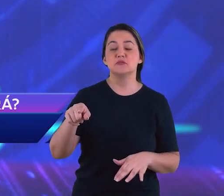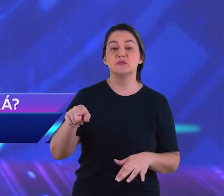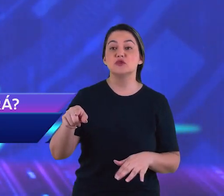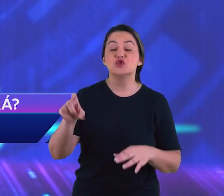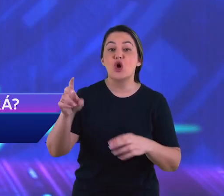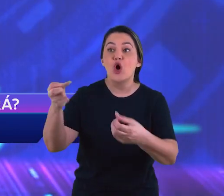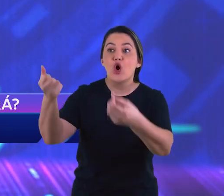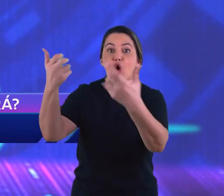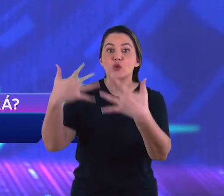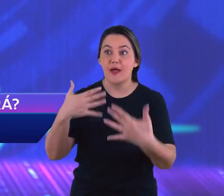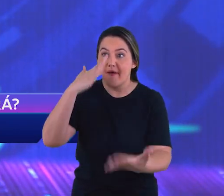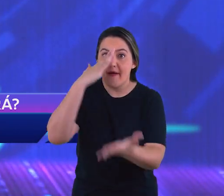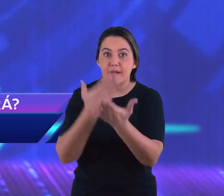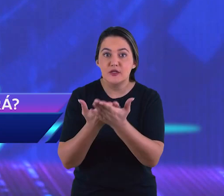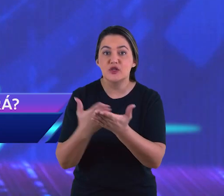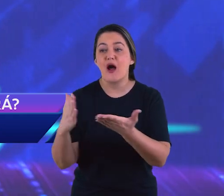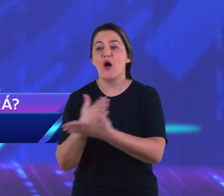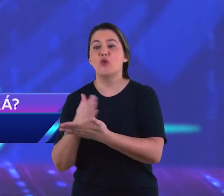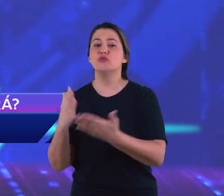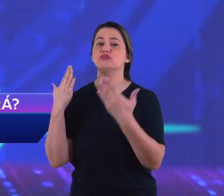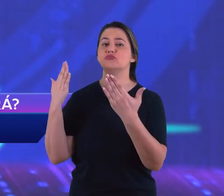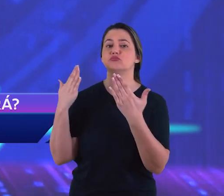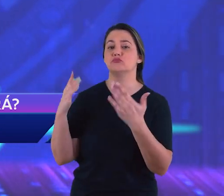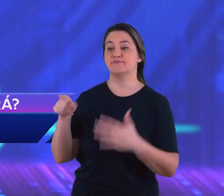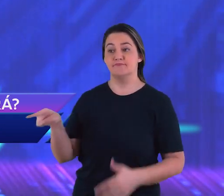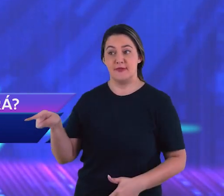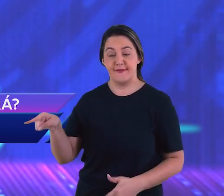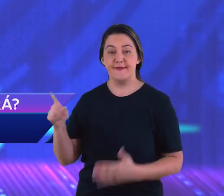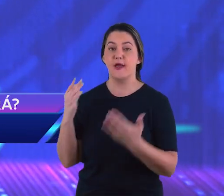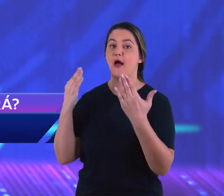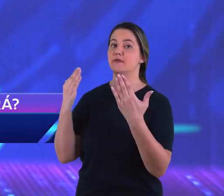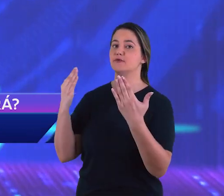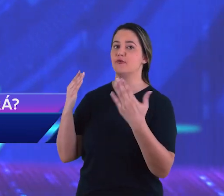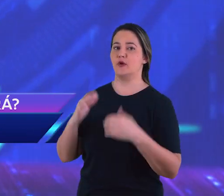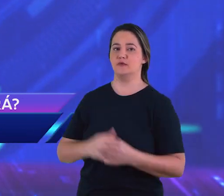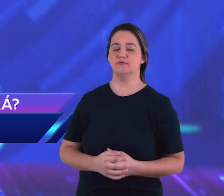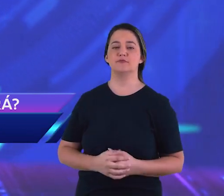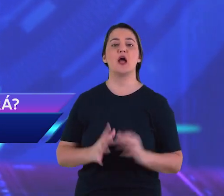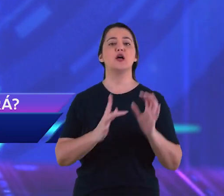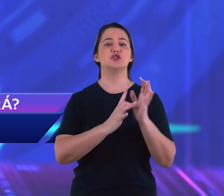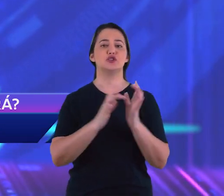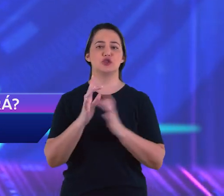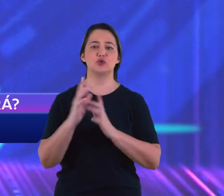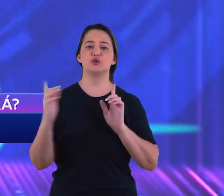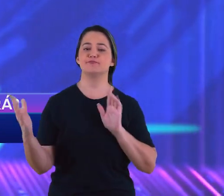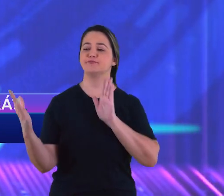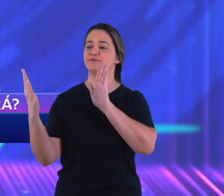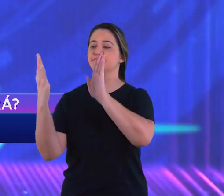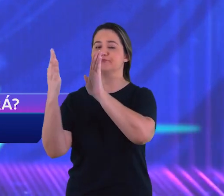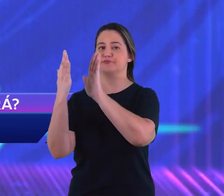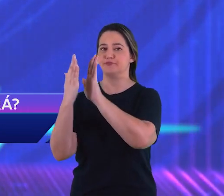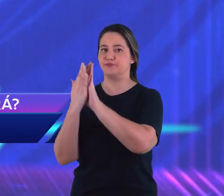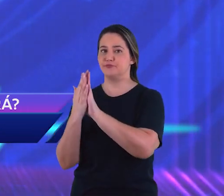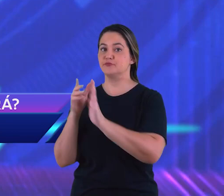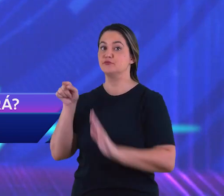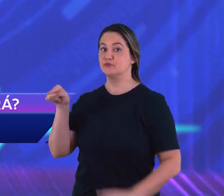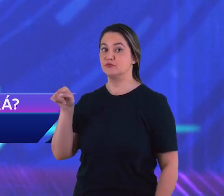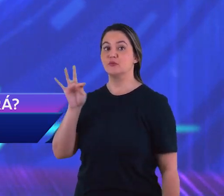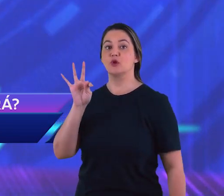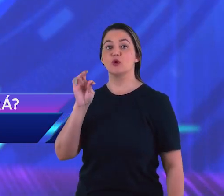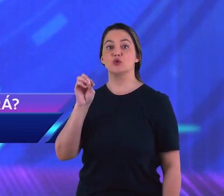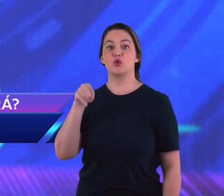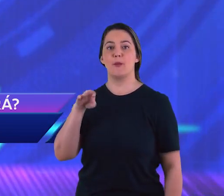que não viram e creram. E nesse diálogo com Tomé, Jesus se apresenta a eles. E veja só